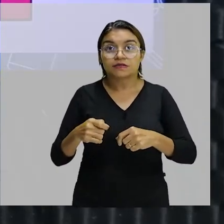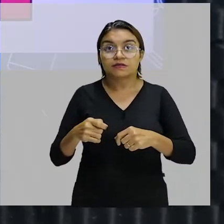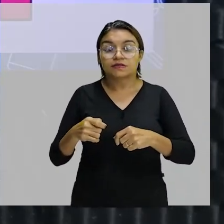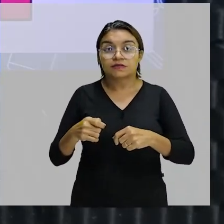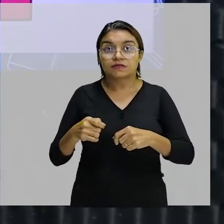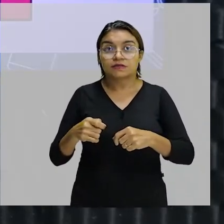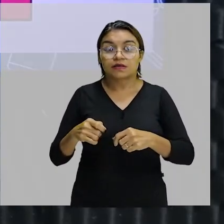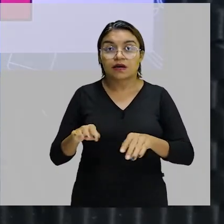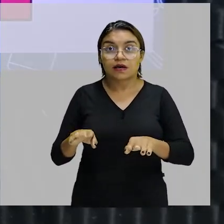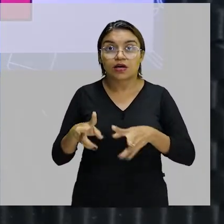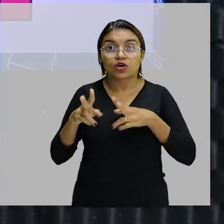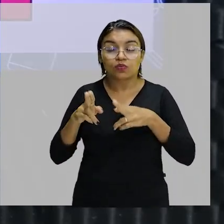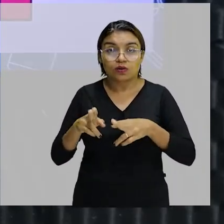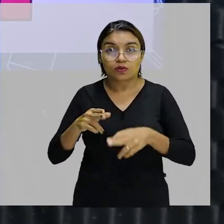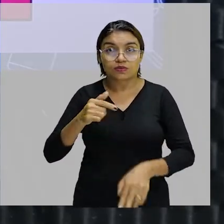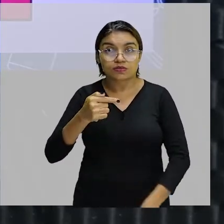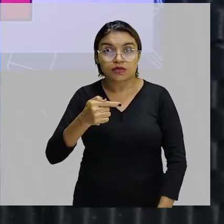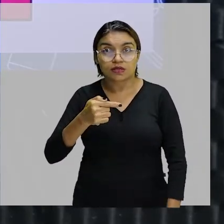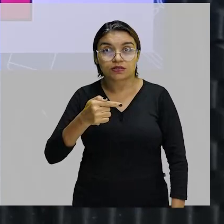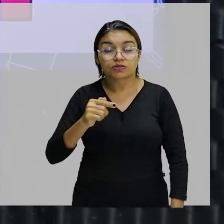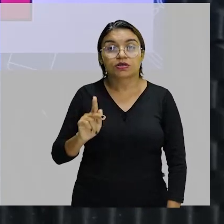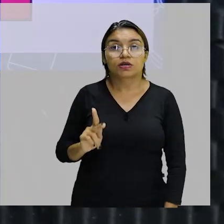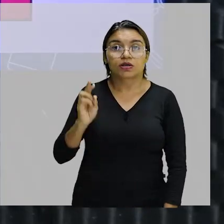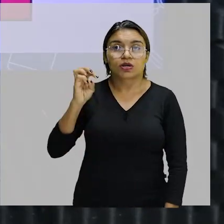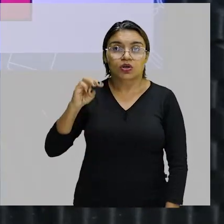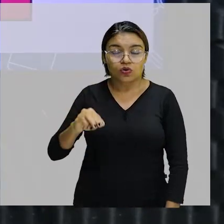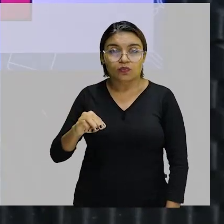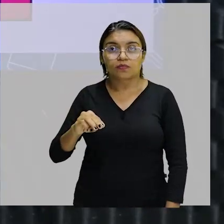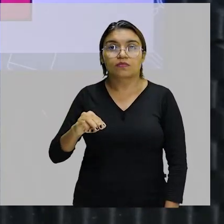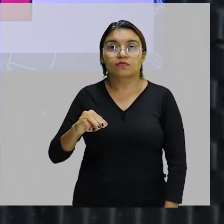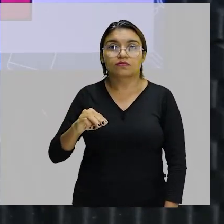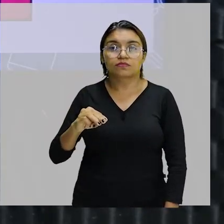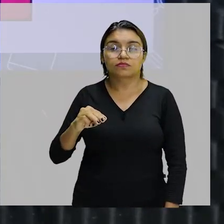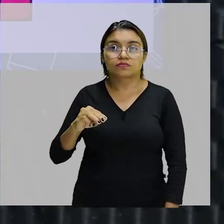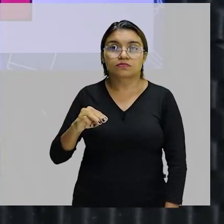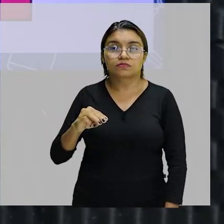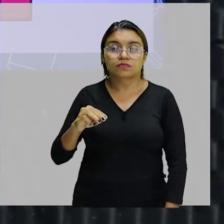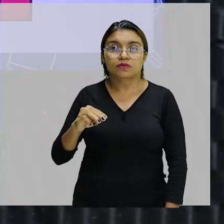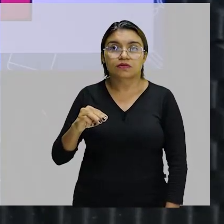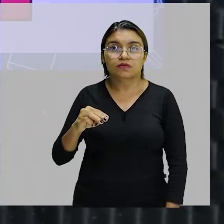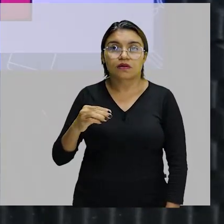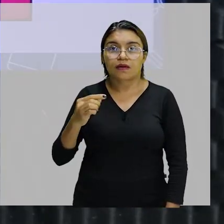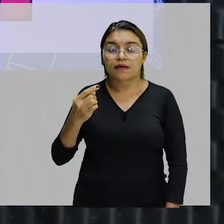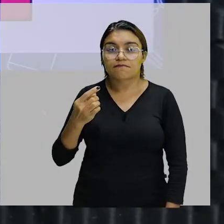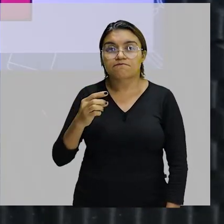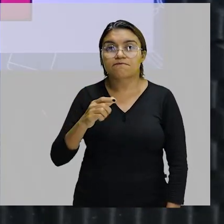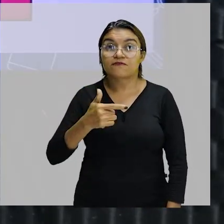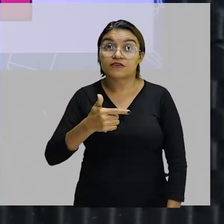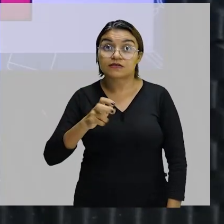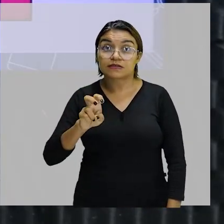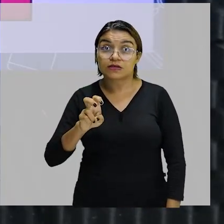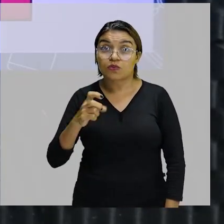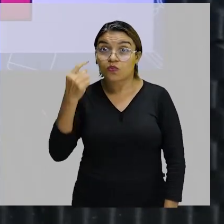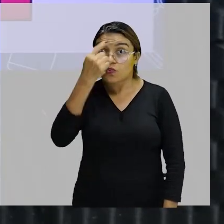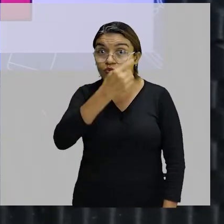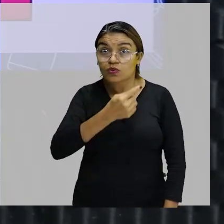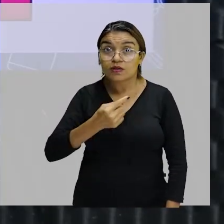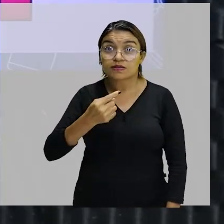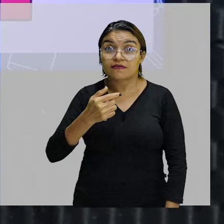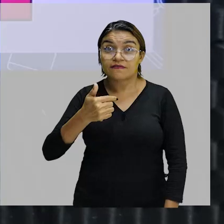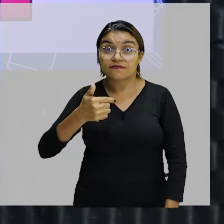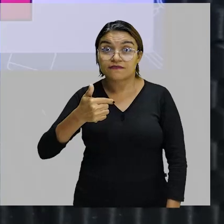7 quilômetros em 25 minutos, por exemplo. O que aconteceu aí, ó? Ele aumentou